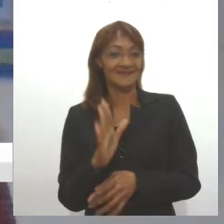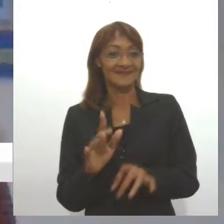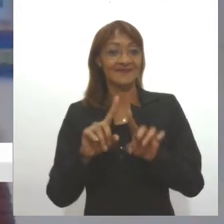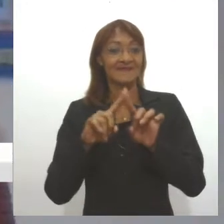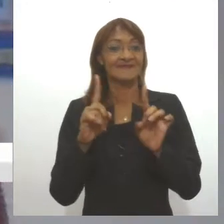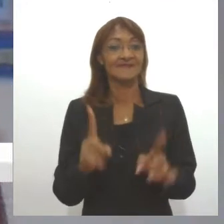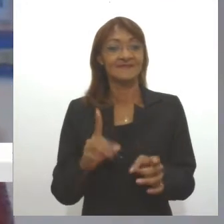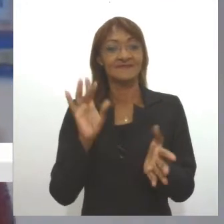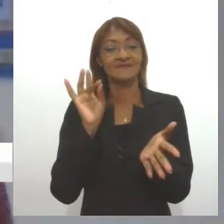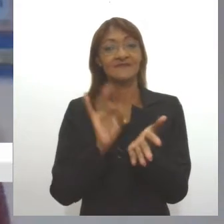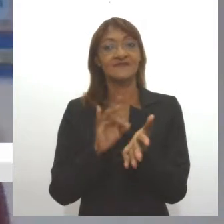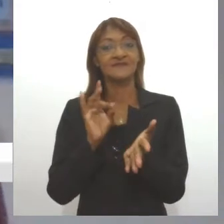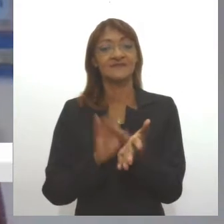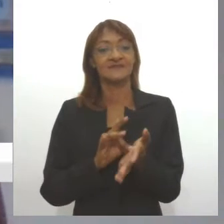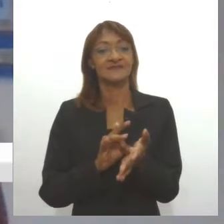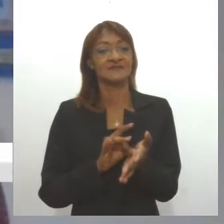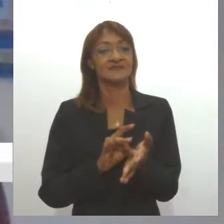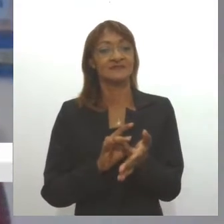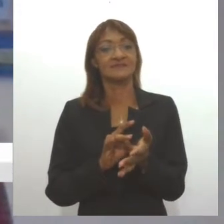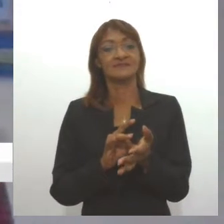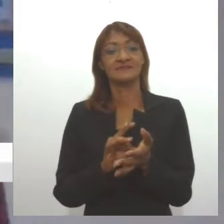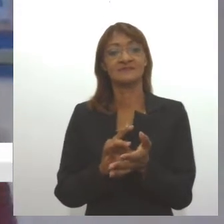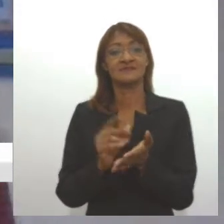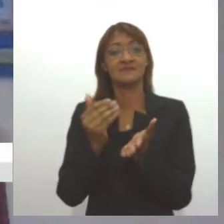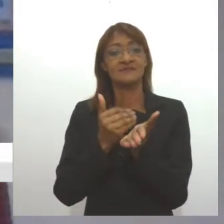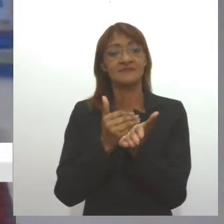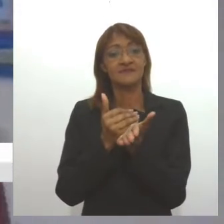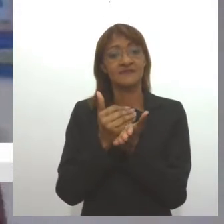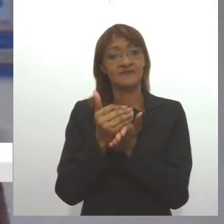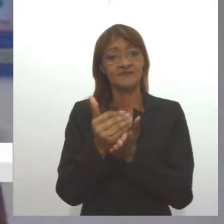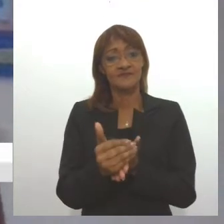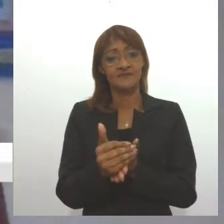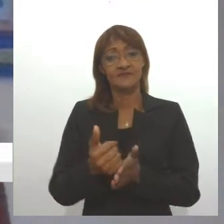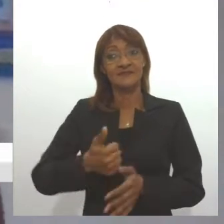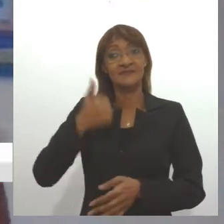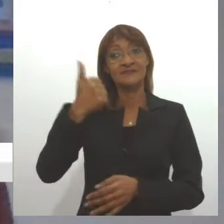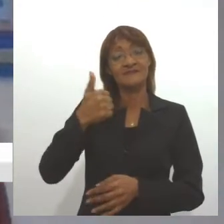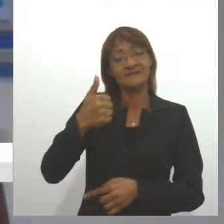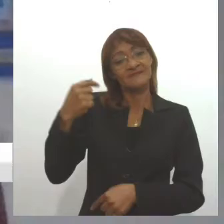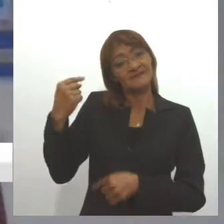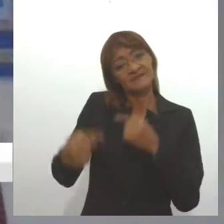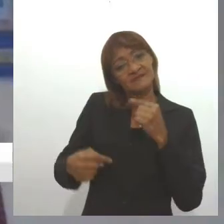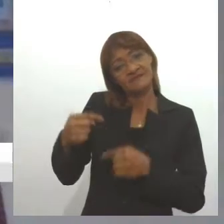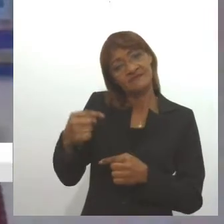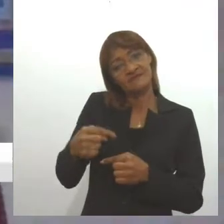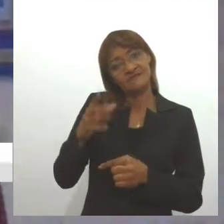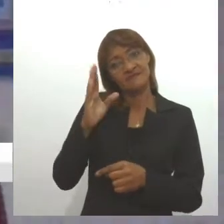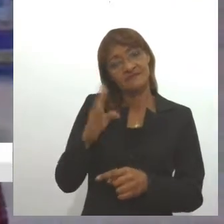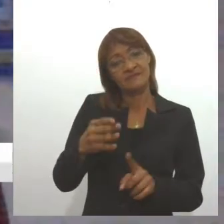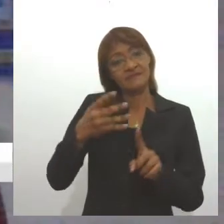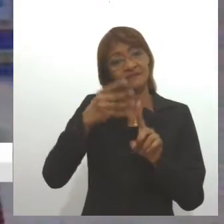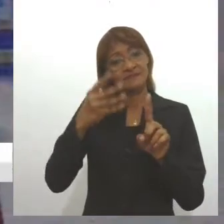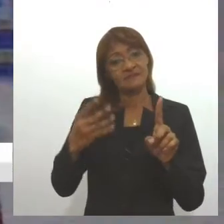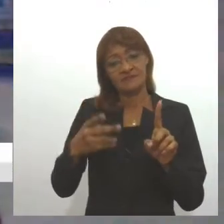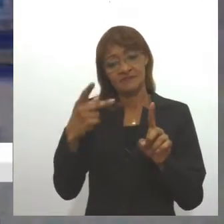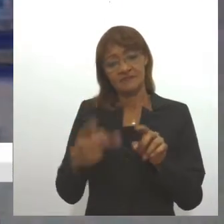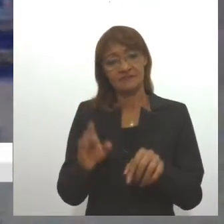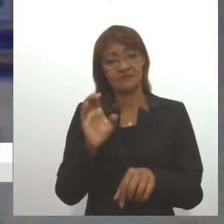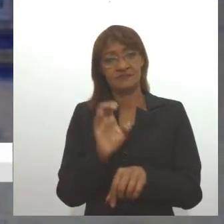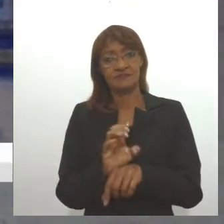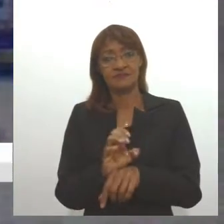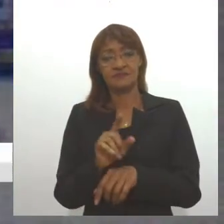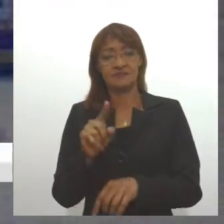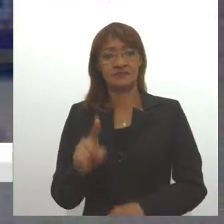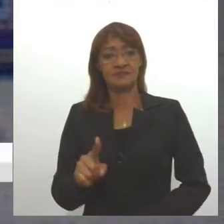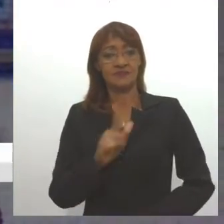conselho tem uma história do início da primeira política pública LGBT implementada nesse estado do governador Marcelo Deda,